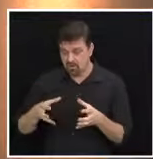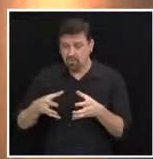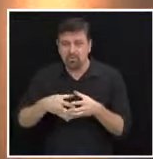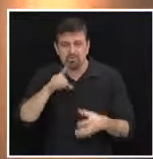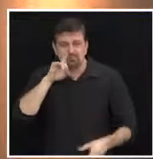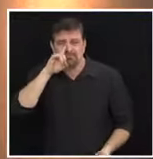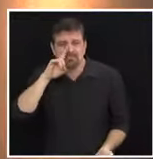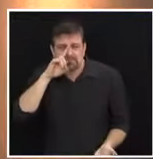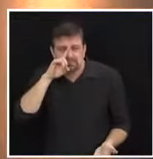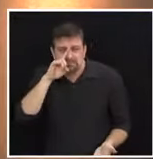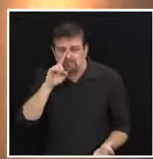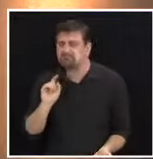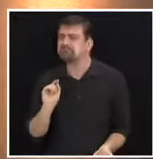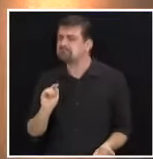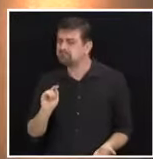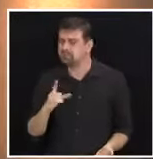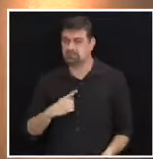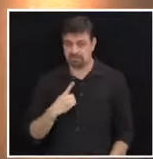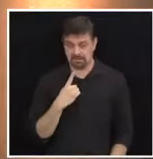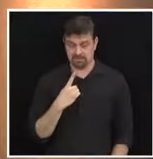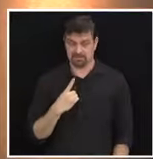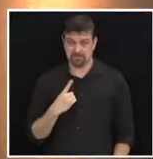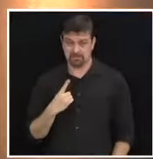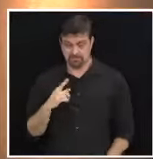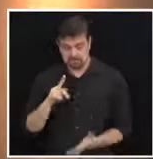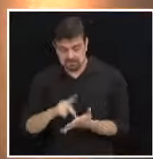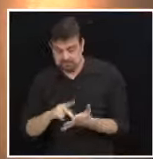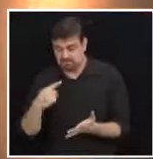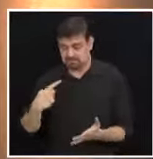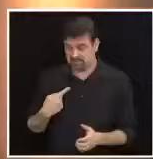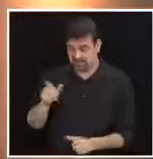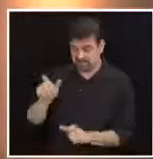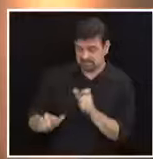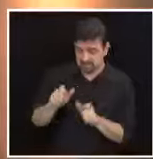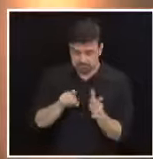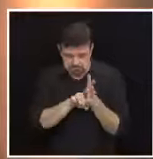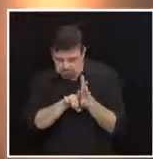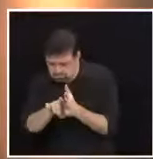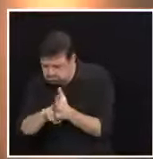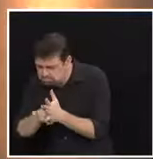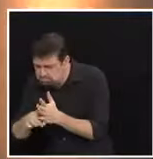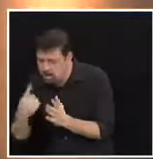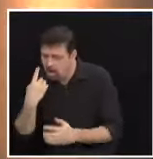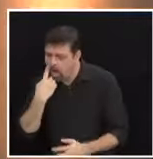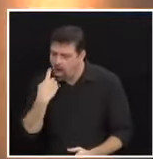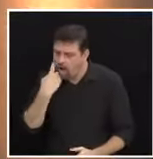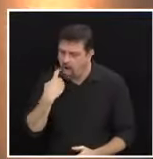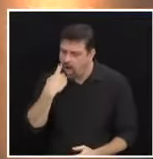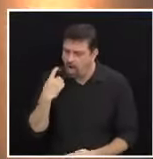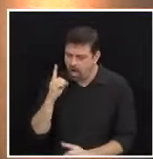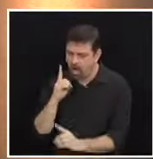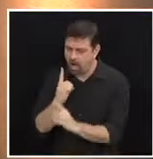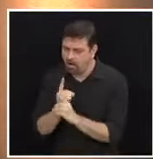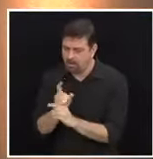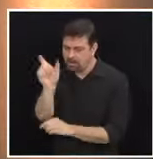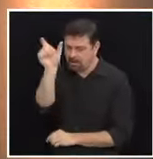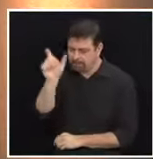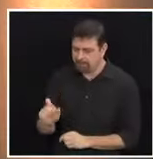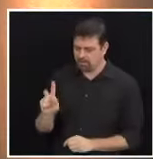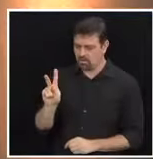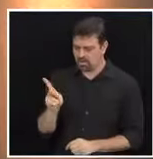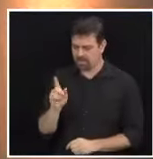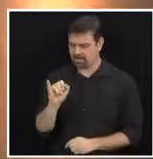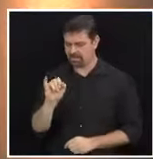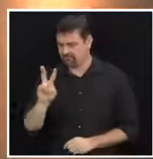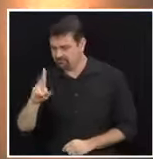de risco. Acaba sendo que, pelo fluxo de exames realizados, de testagem, acabam sendo populações onde